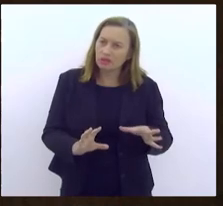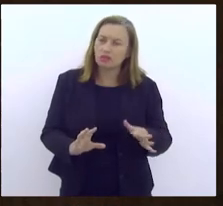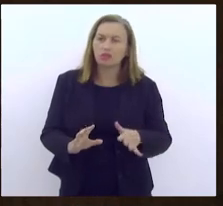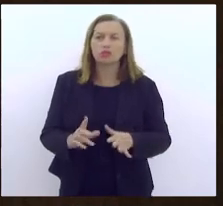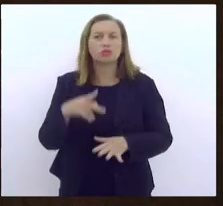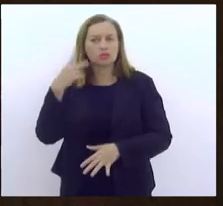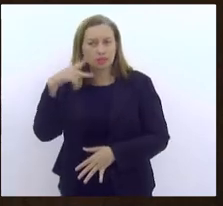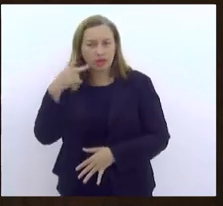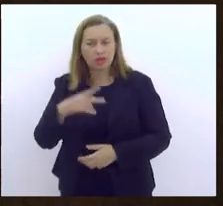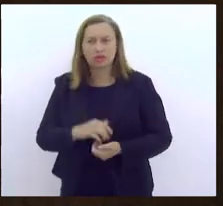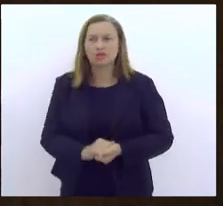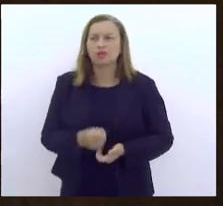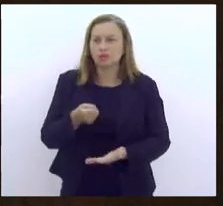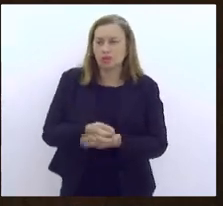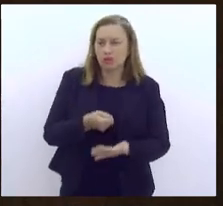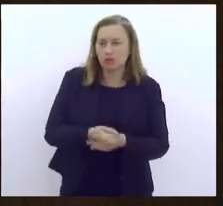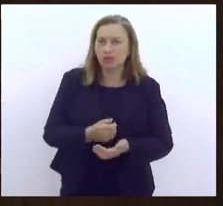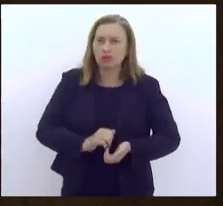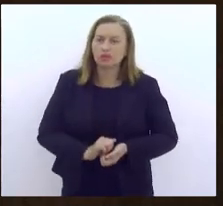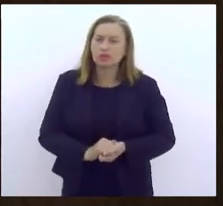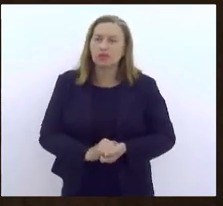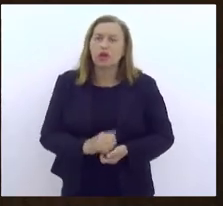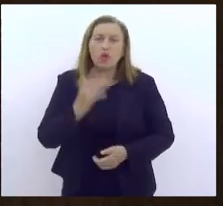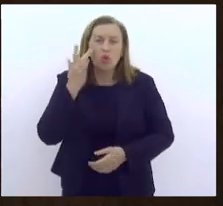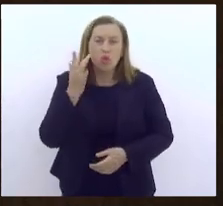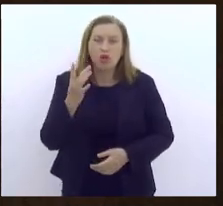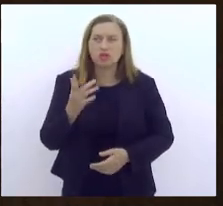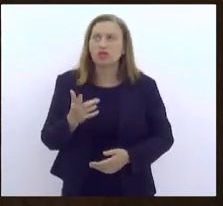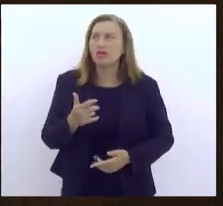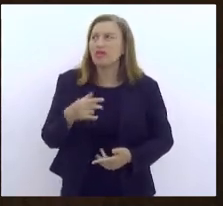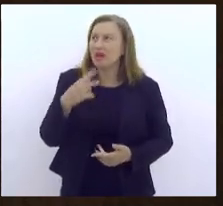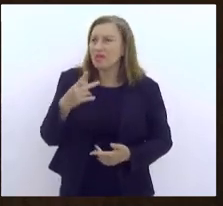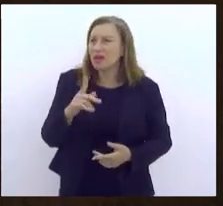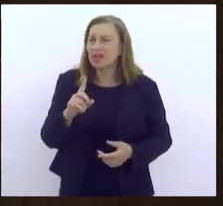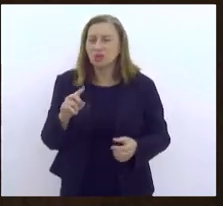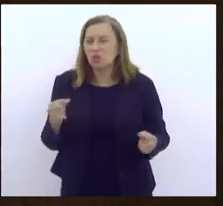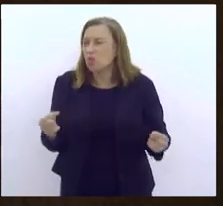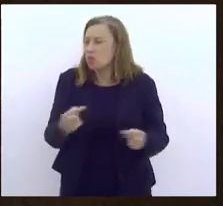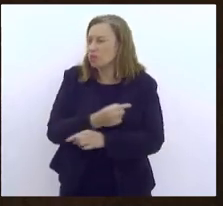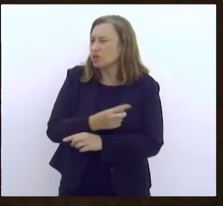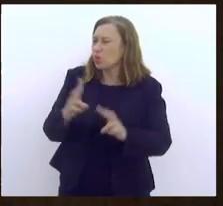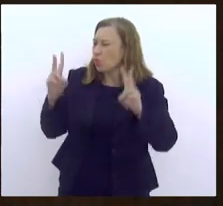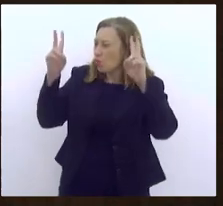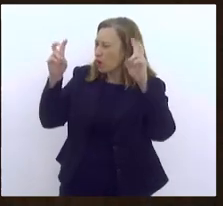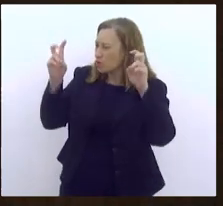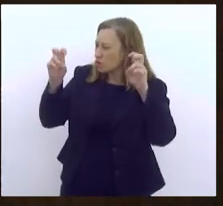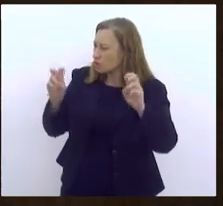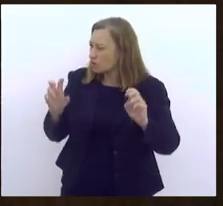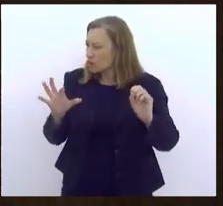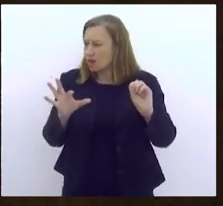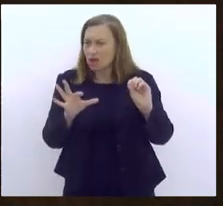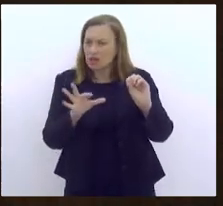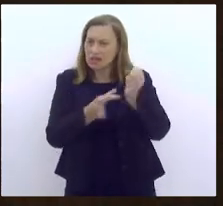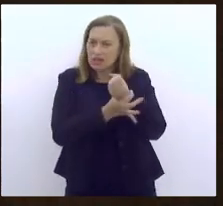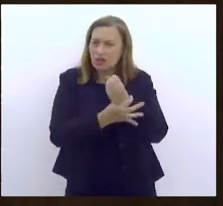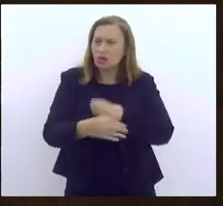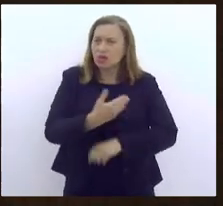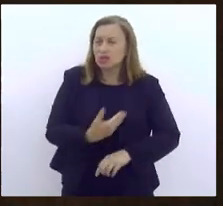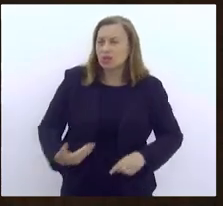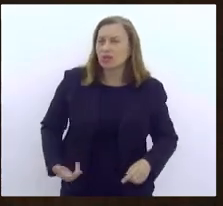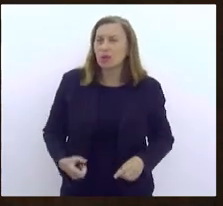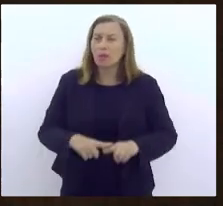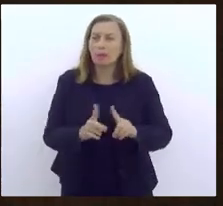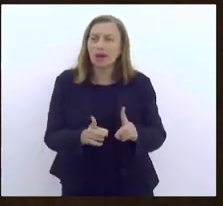Parlamento, de execução obrigatória. Eu acho, alguém vai dizer, ah, isso não tem nada a ver com a questão da segurança pública, mas tem que ver